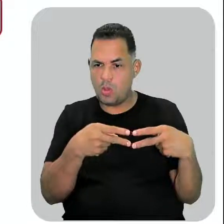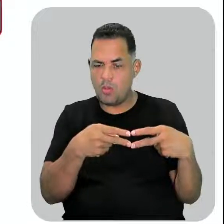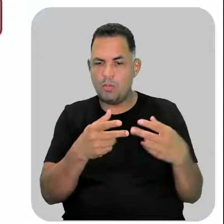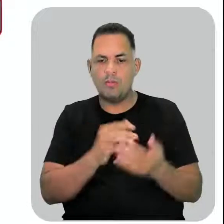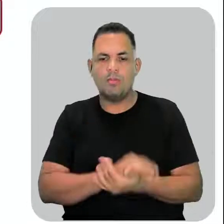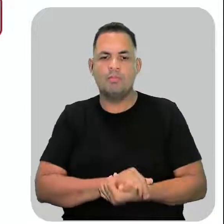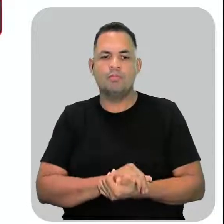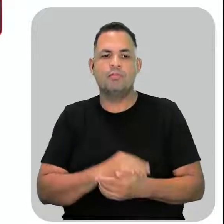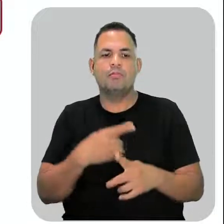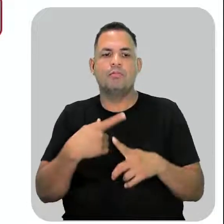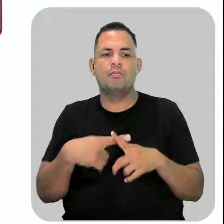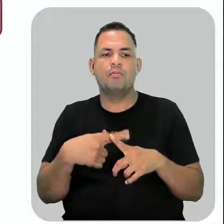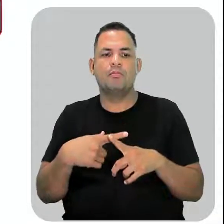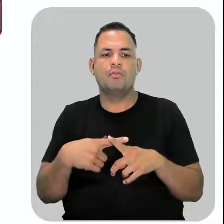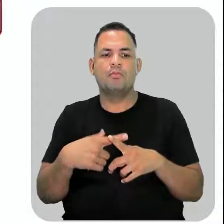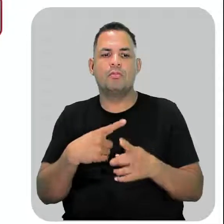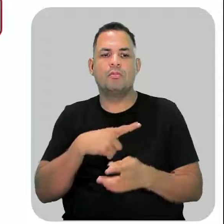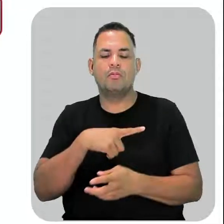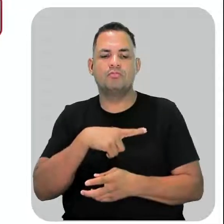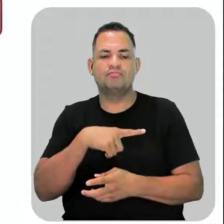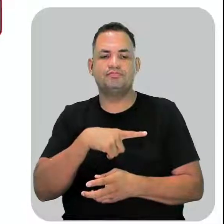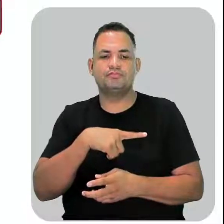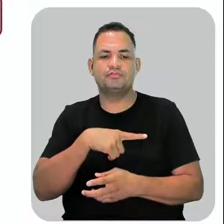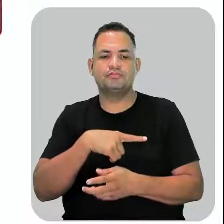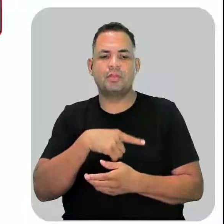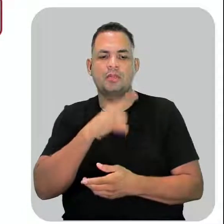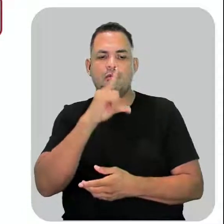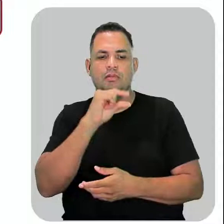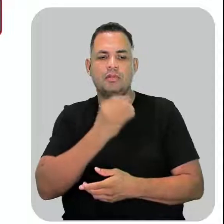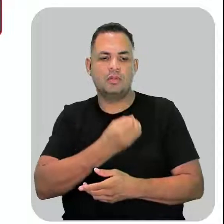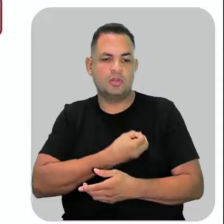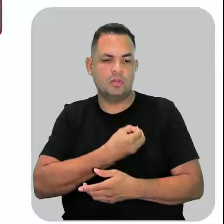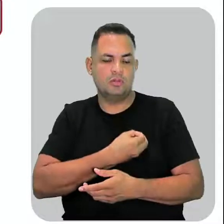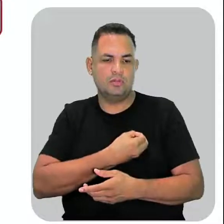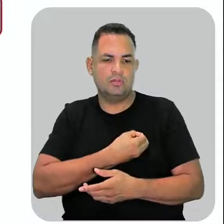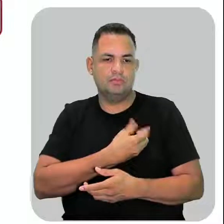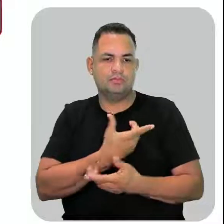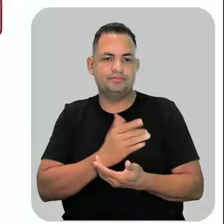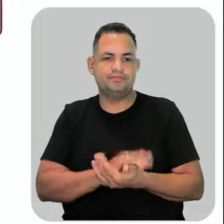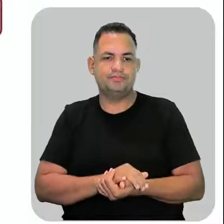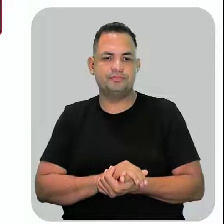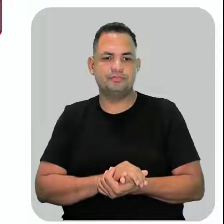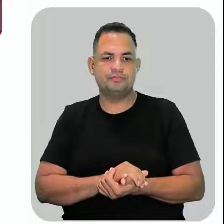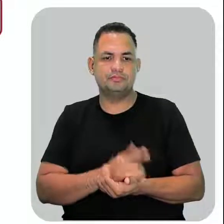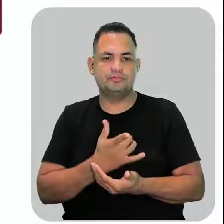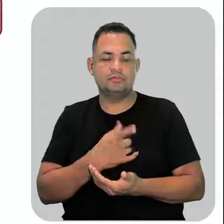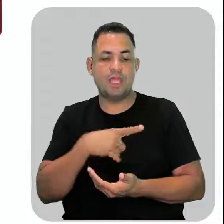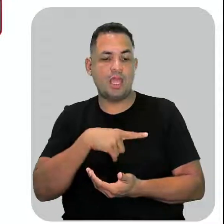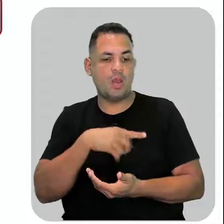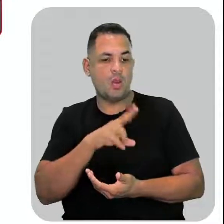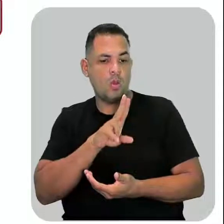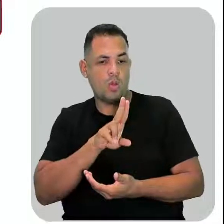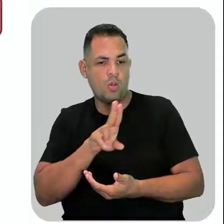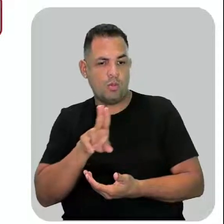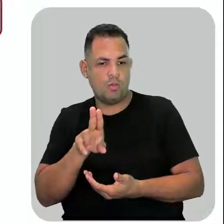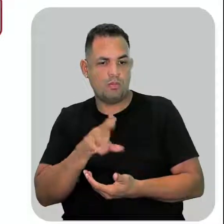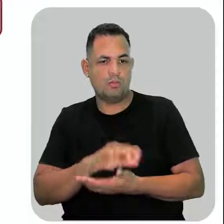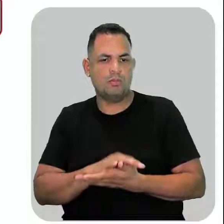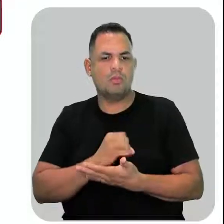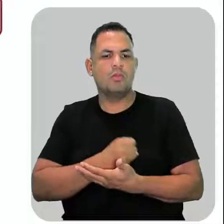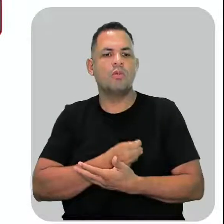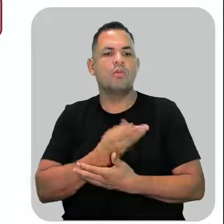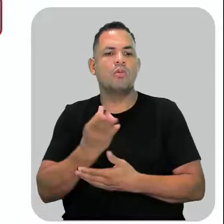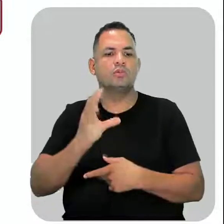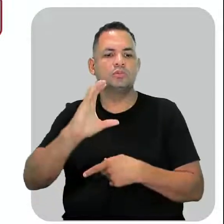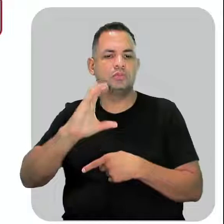pela extremidade que dê o menor número possível para elas. E aí você vai dar o nome contando lá quantos